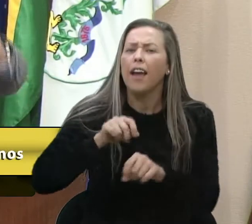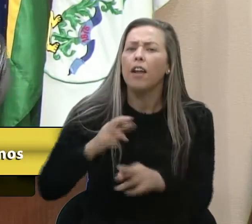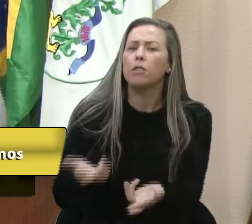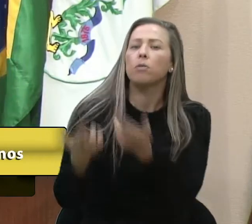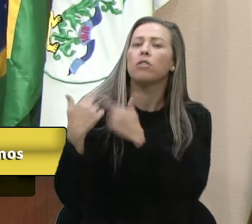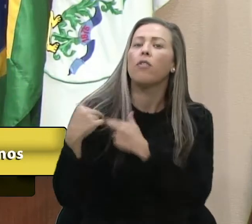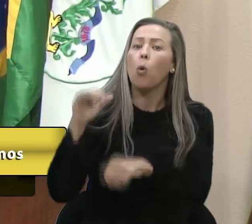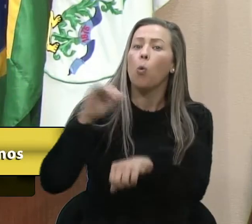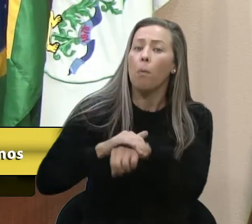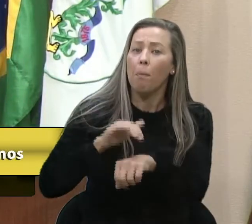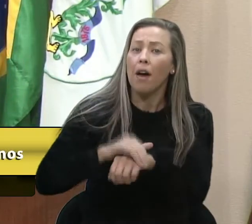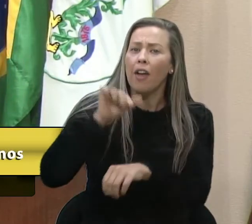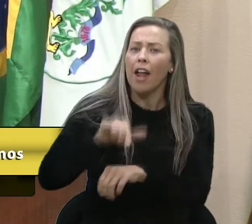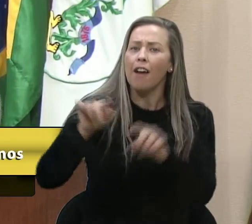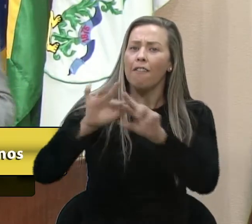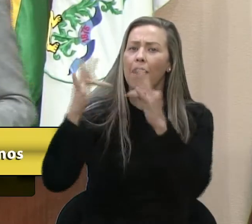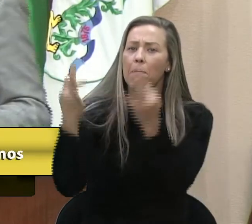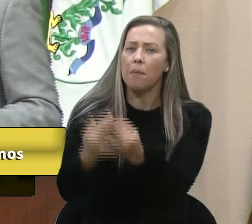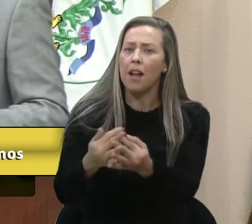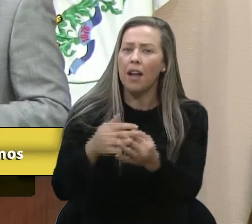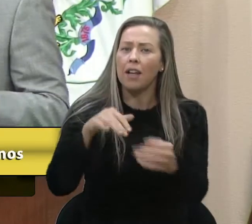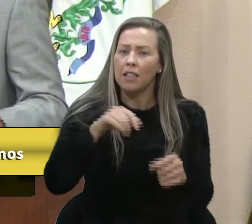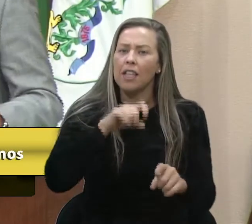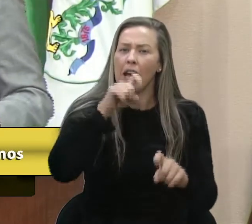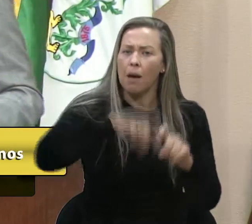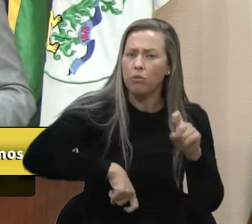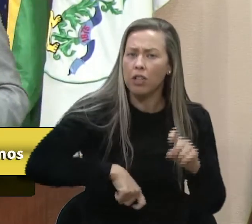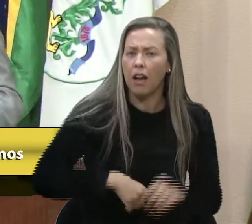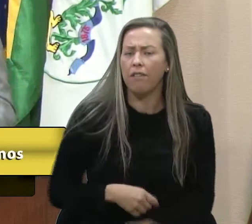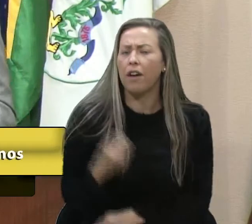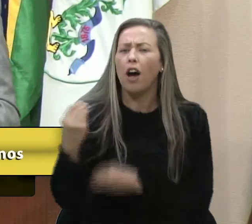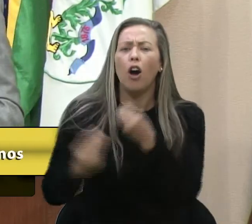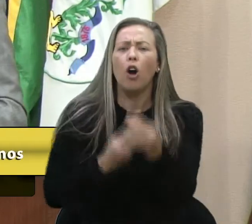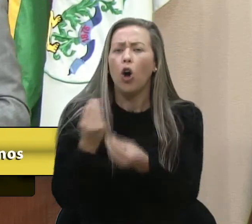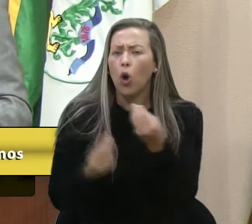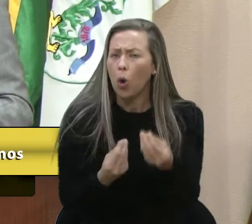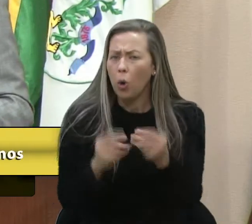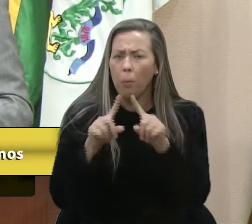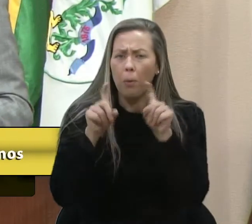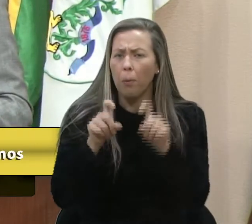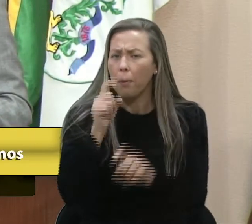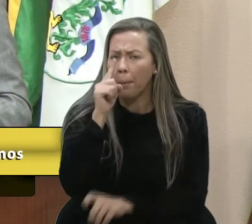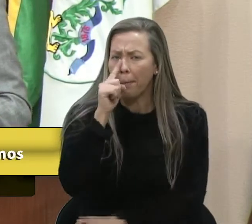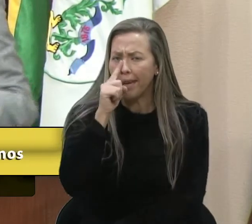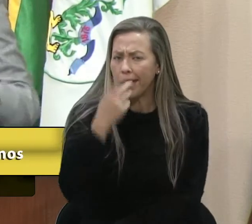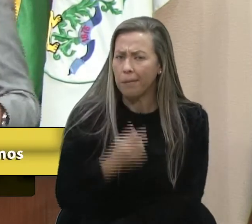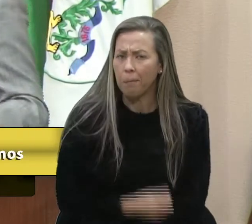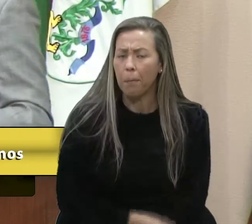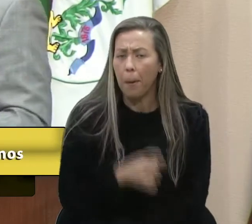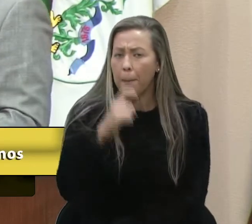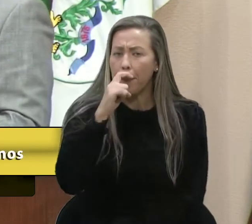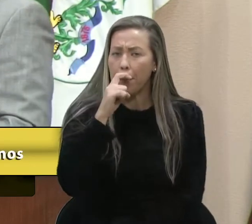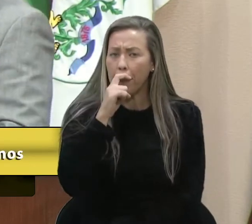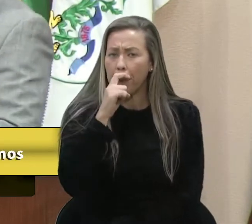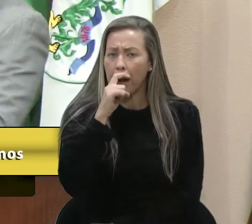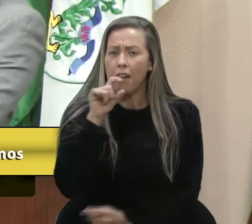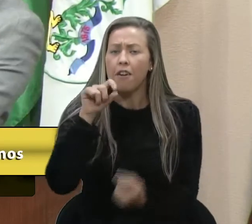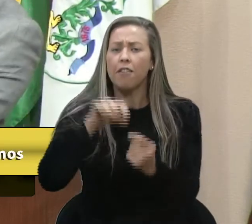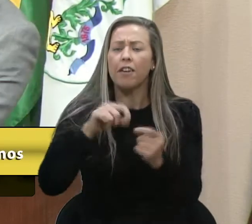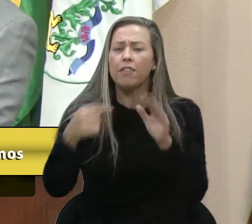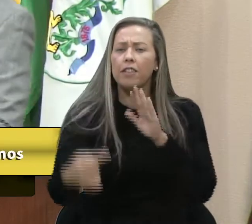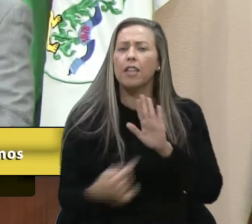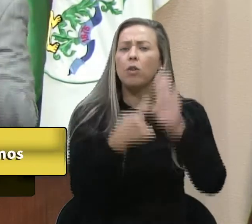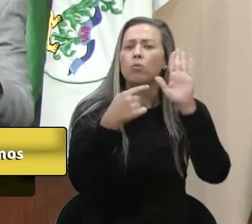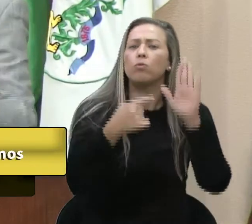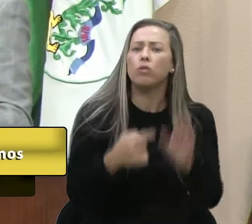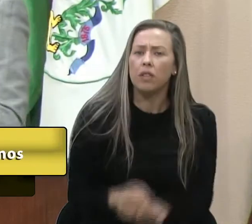da própria família. Então, como que uma mãe, como que um pai vai chegar e vai denunciar